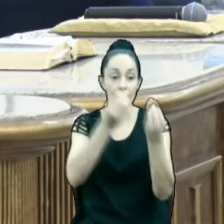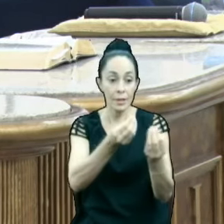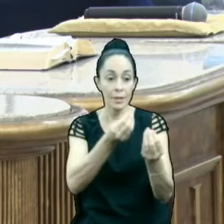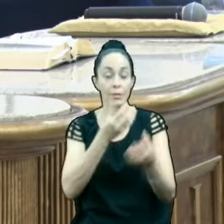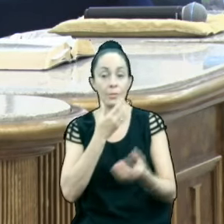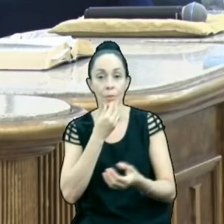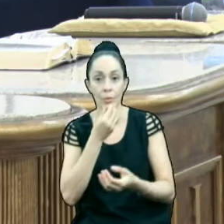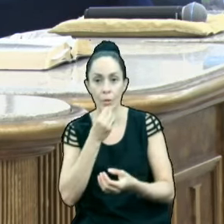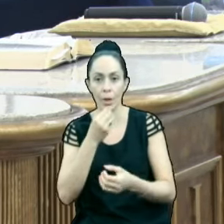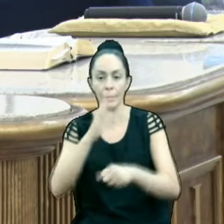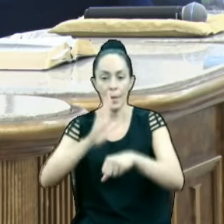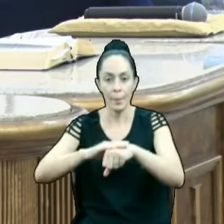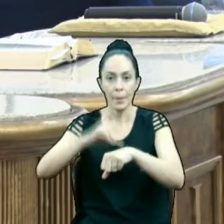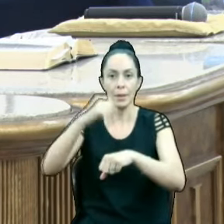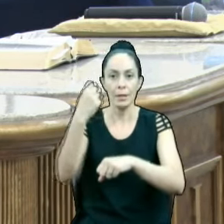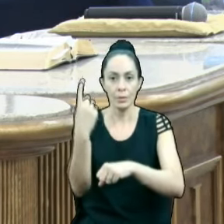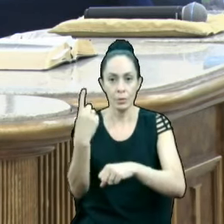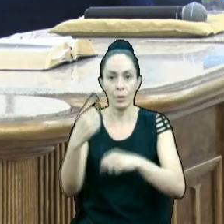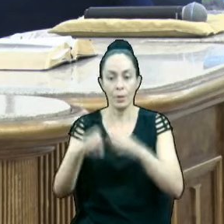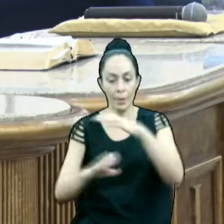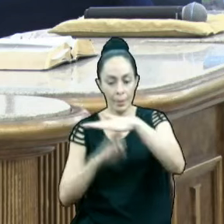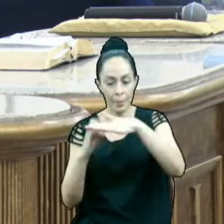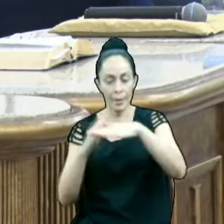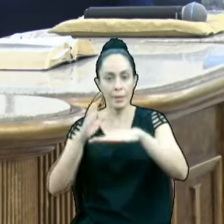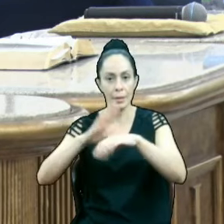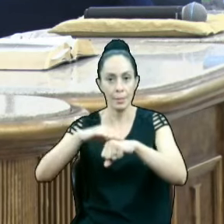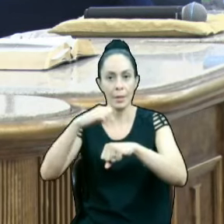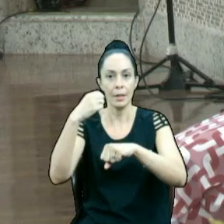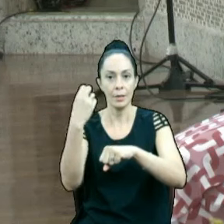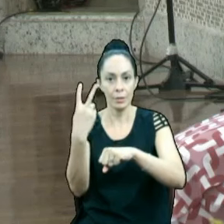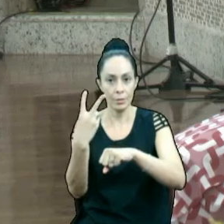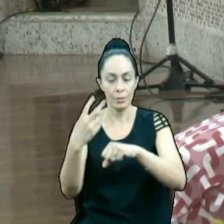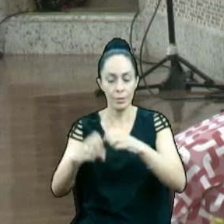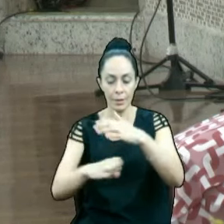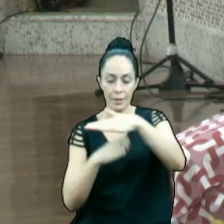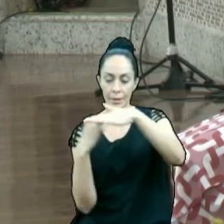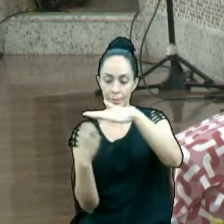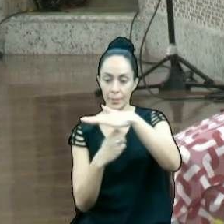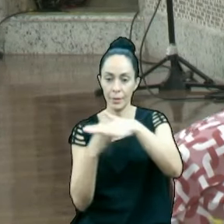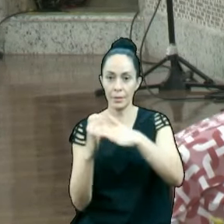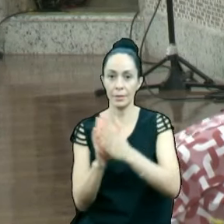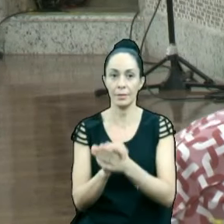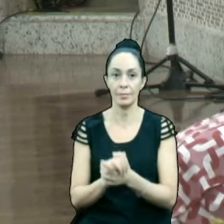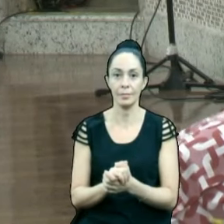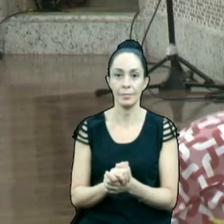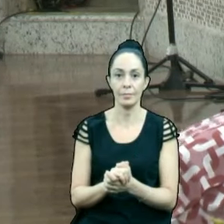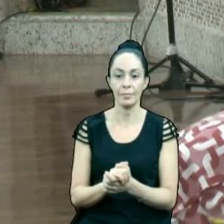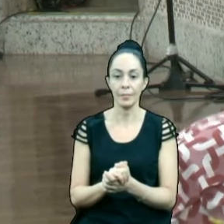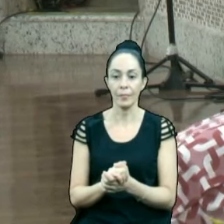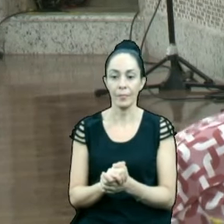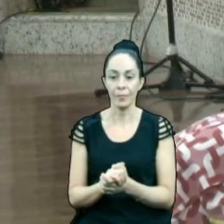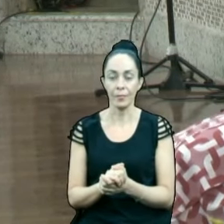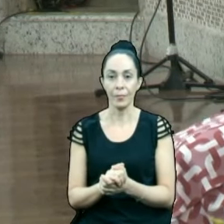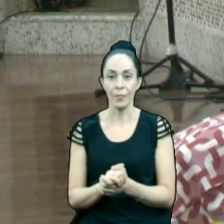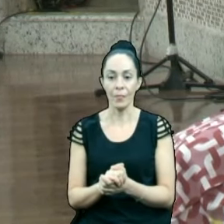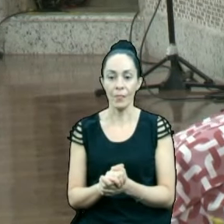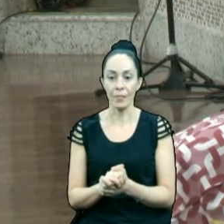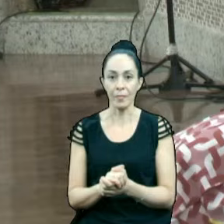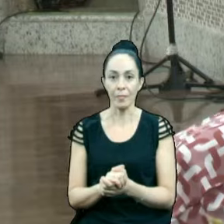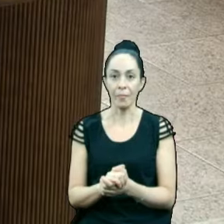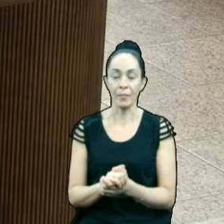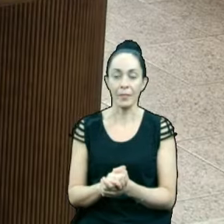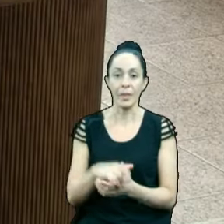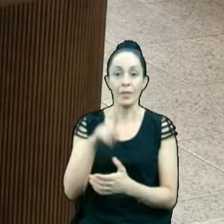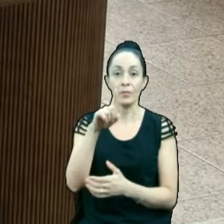e mais outra e deu entendeu entendeu entendeu hoje era Senador da República a magia daquela palavra dele